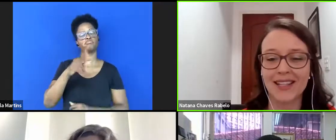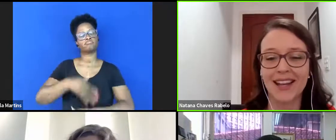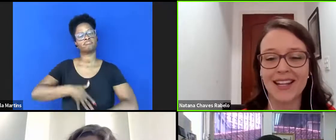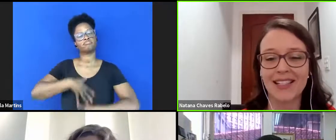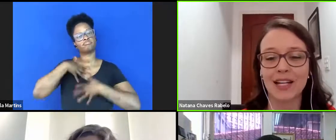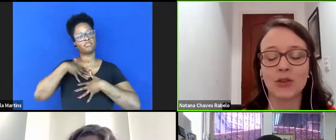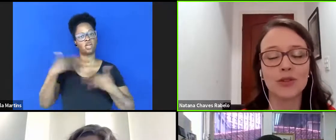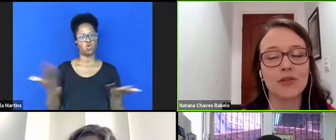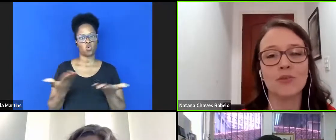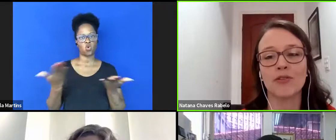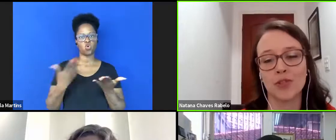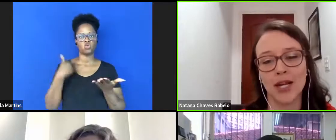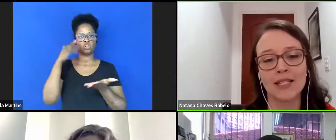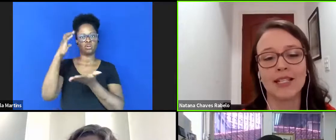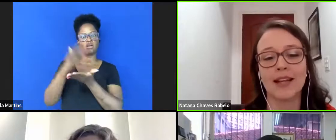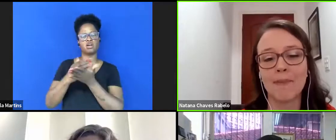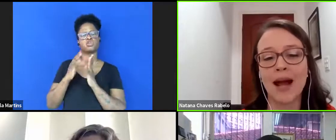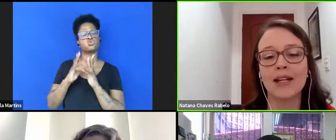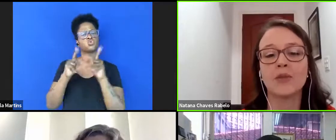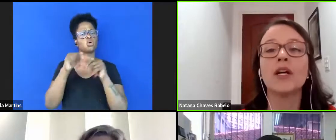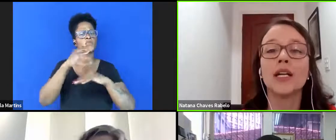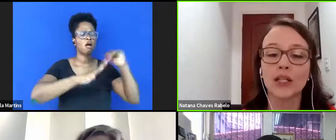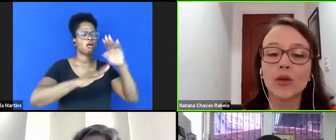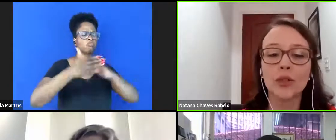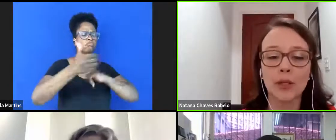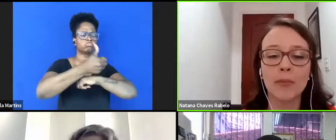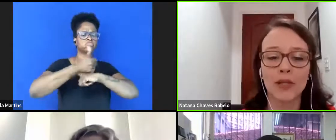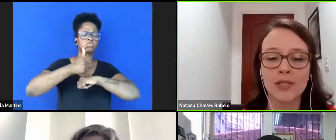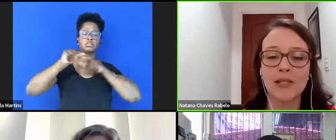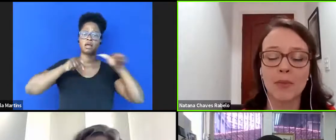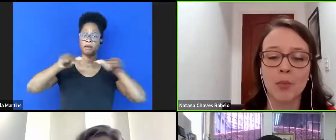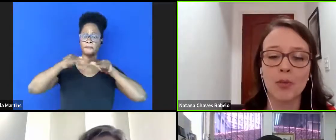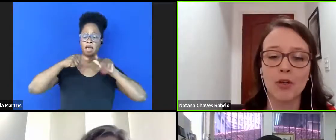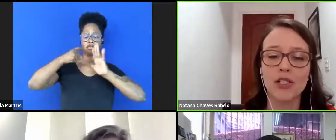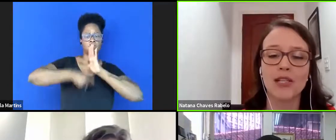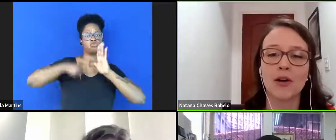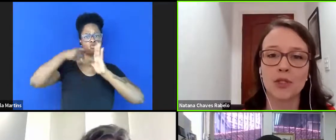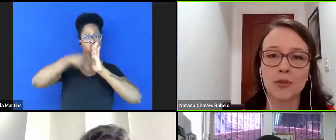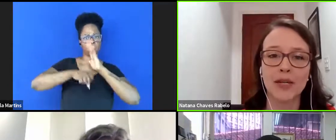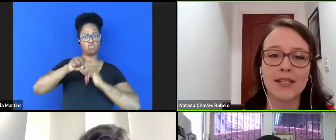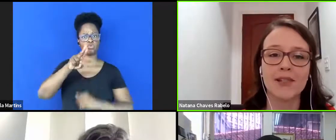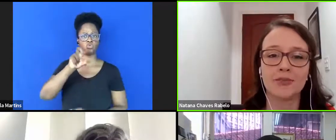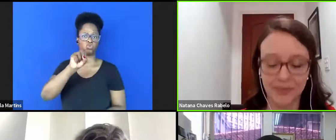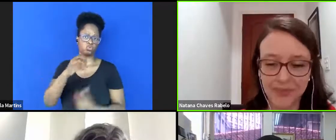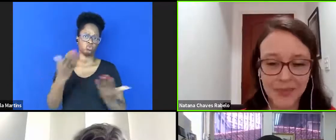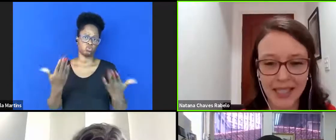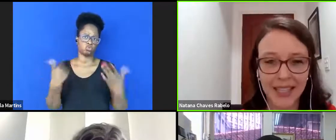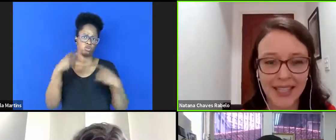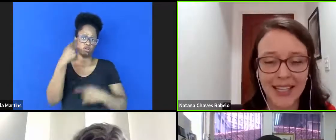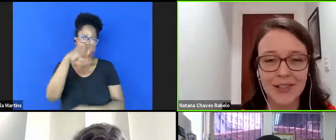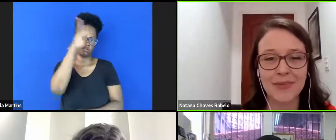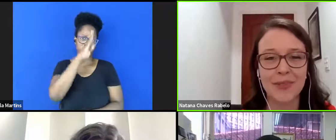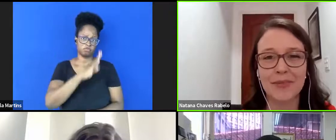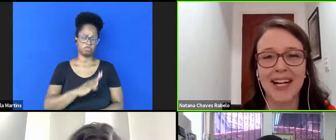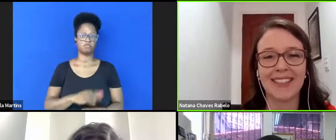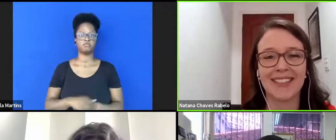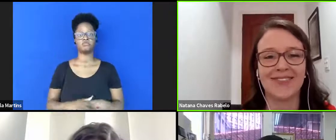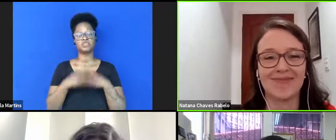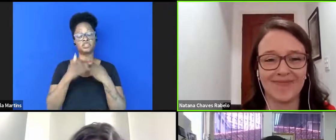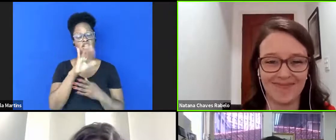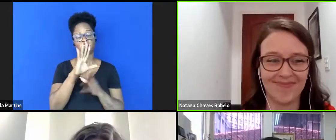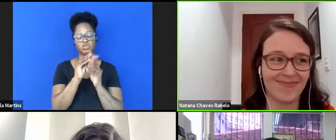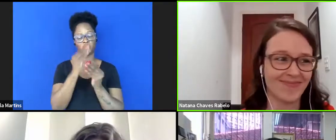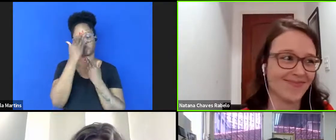dediquei essa tese a todos os profissionais que trabalham e lutam pelo sistema público de saúde no Brasil. E é isso, muito